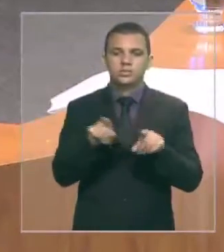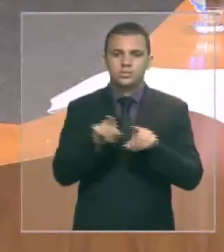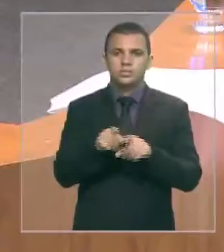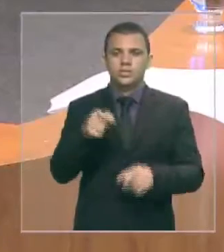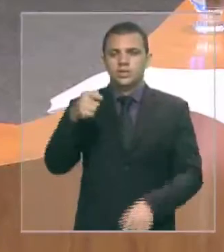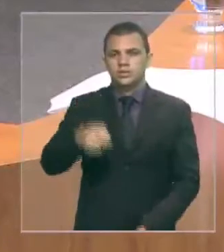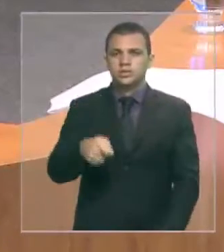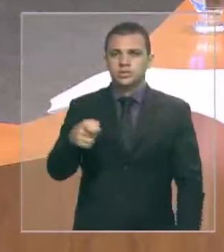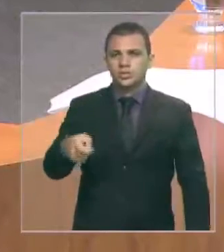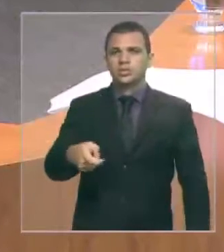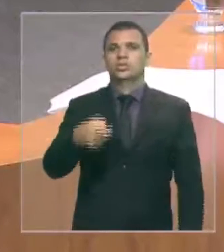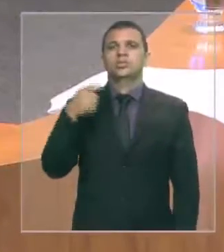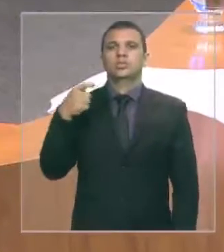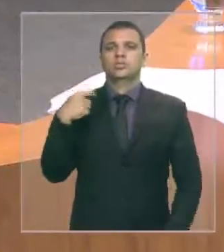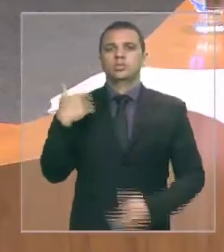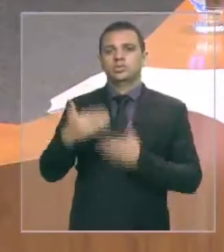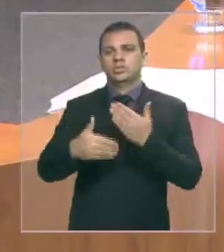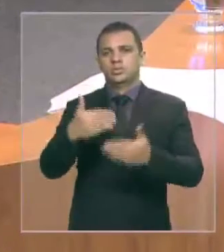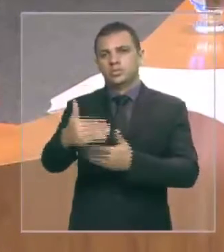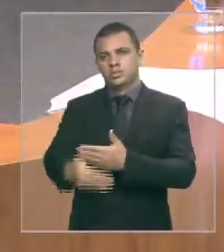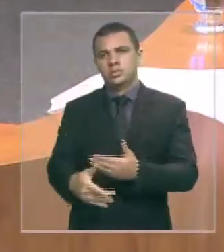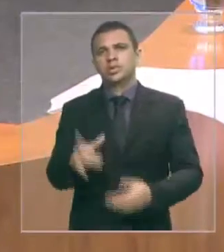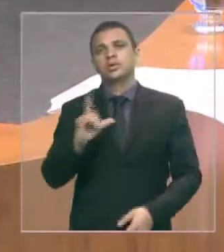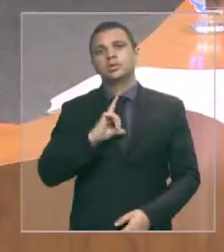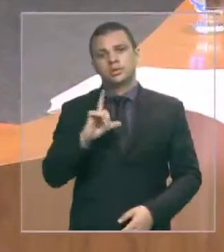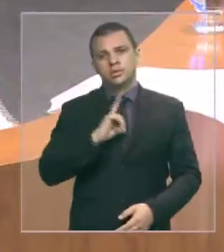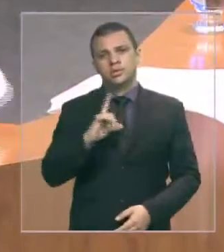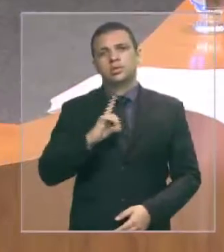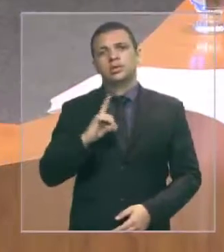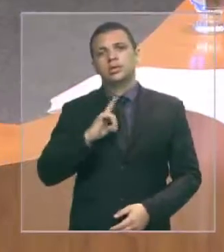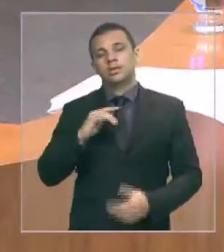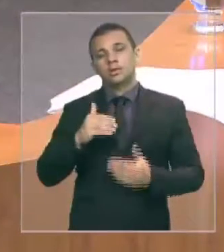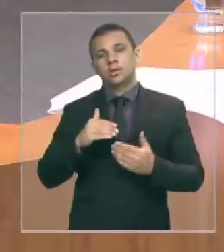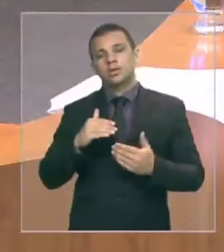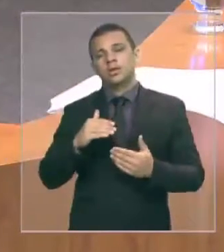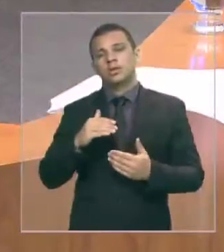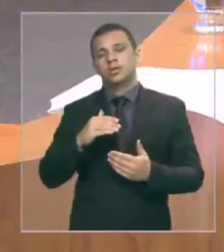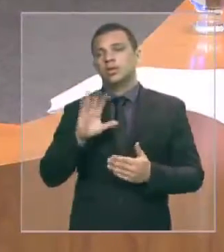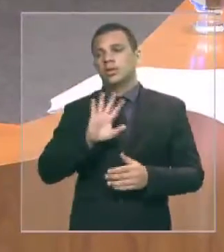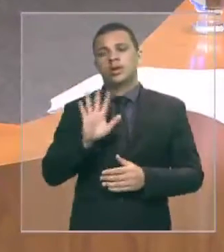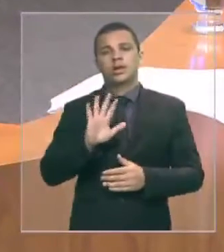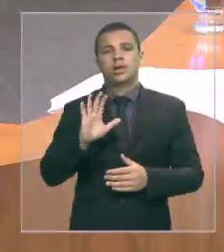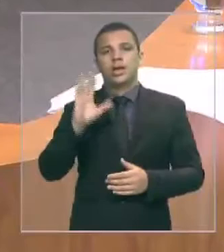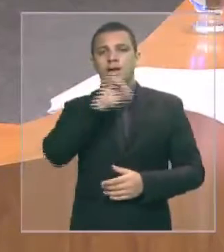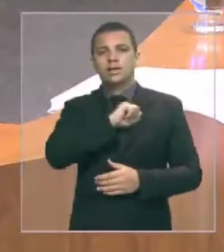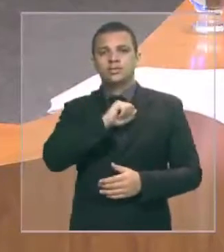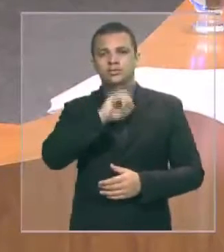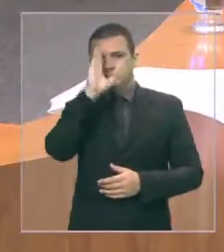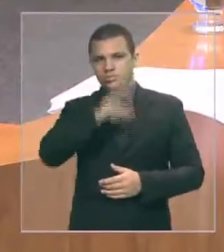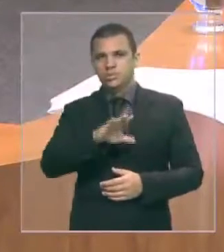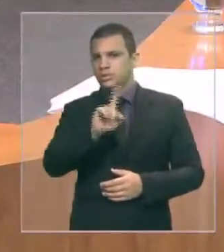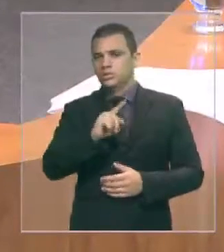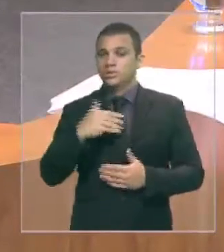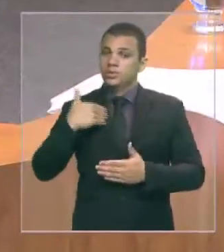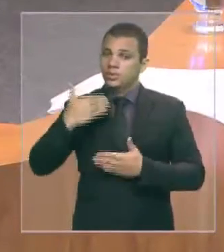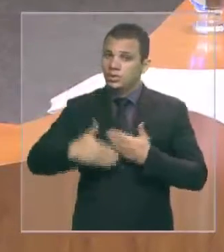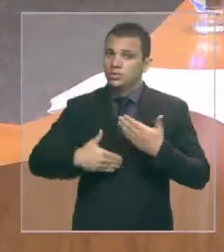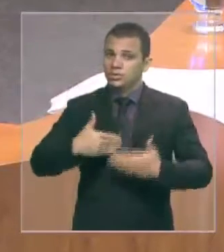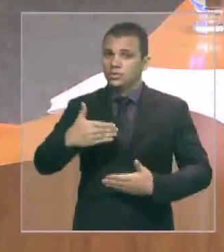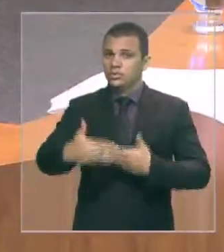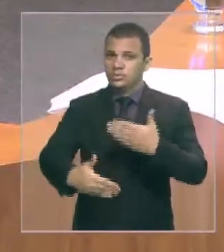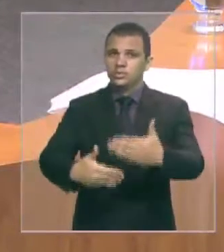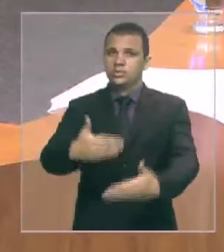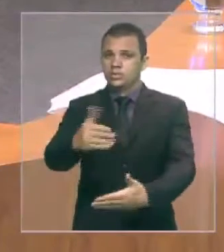processo licitatório tenha graduação, ela será substituída,